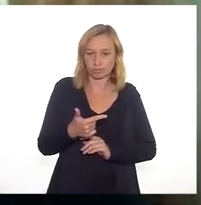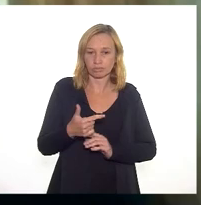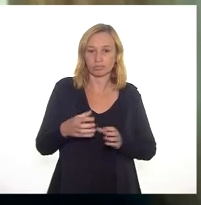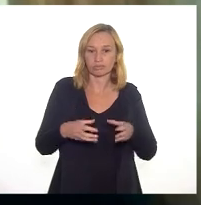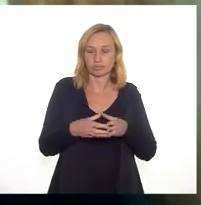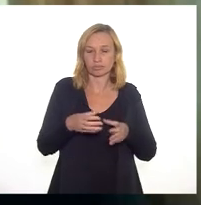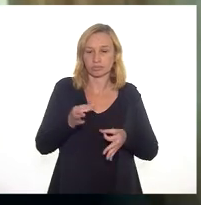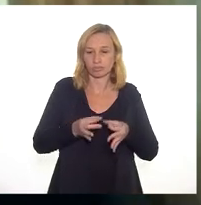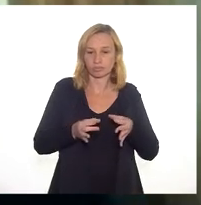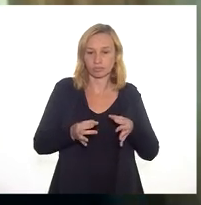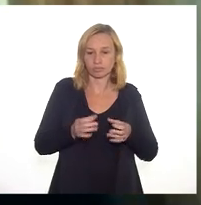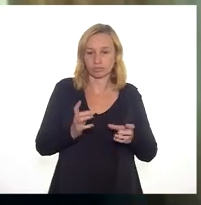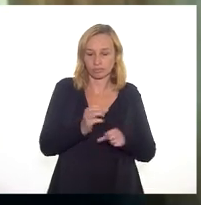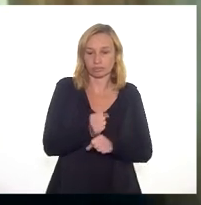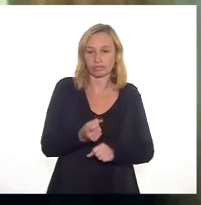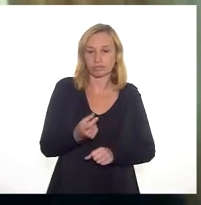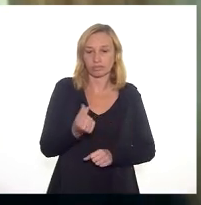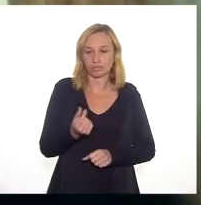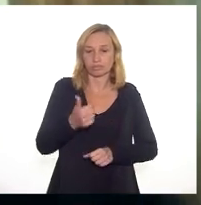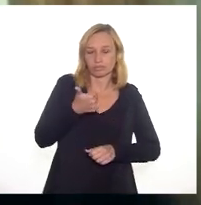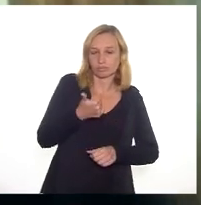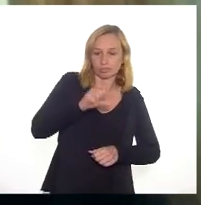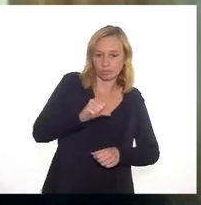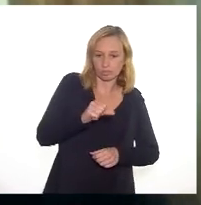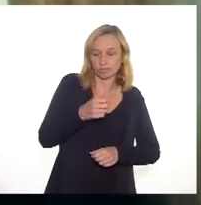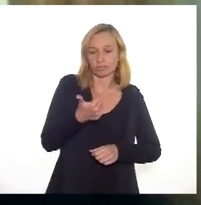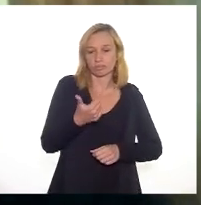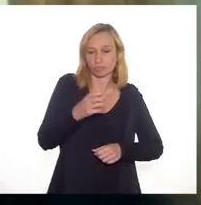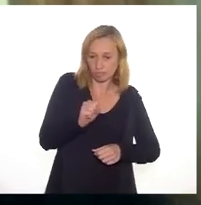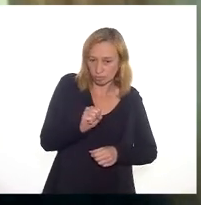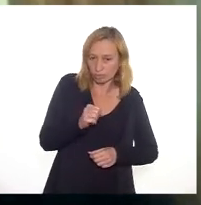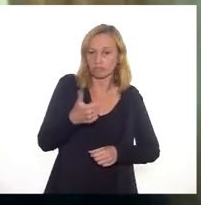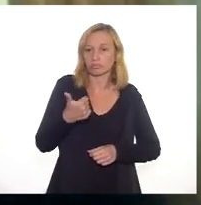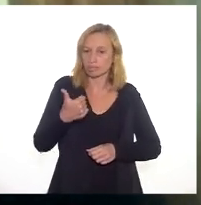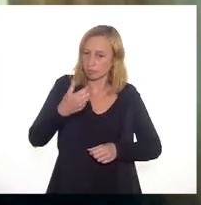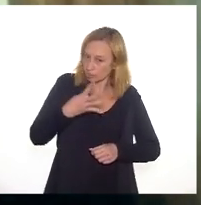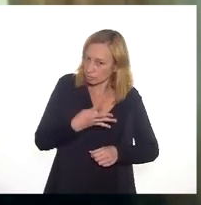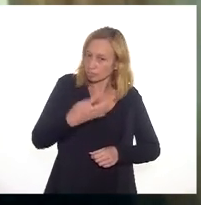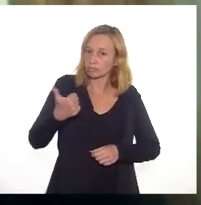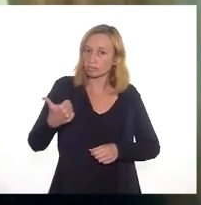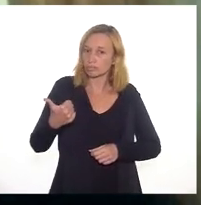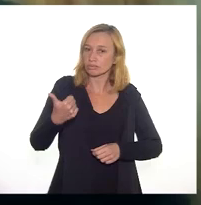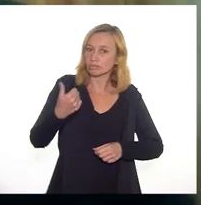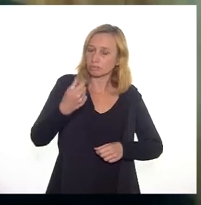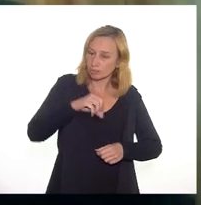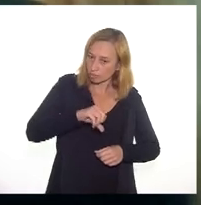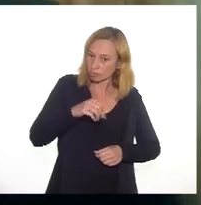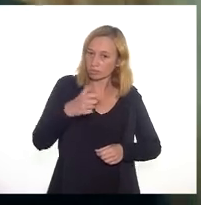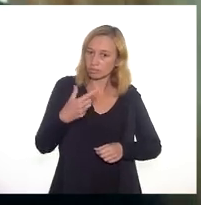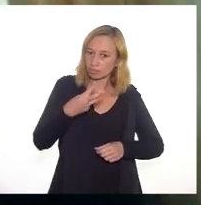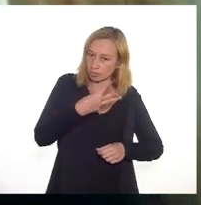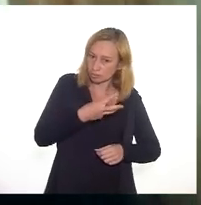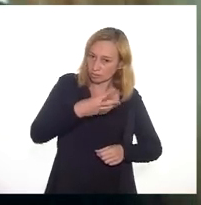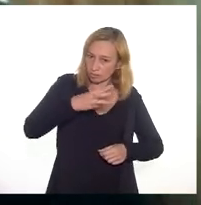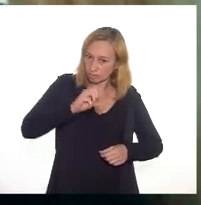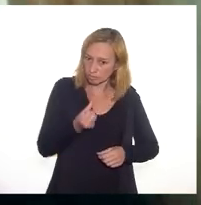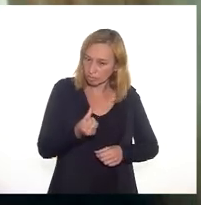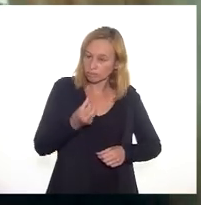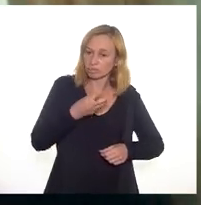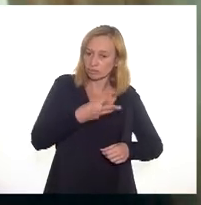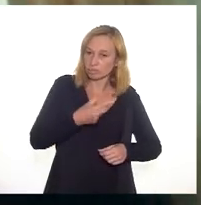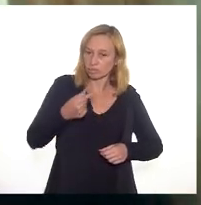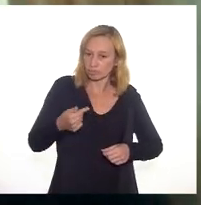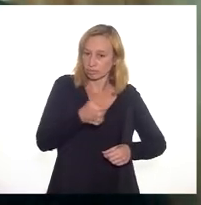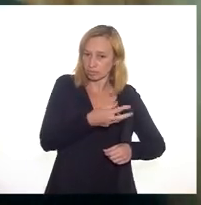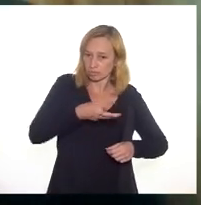Tributação, emendas de plenário 10, 18, 14, 19, 23, 34, 35, 36